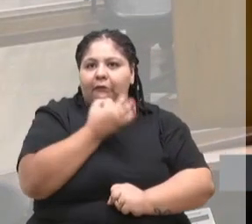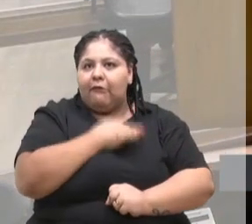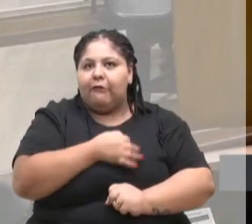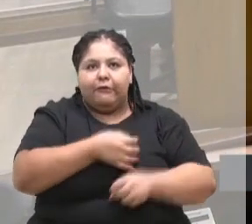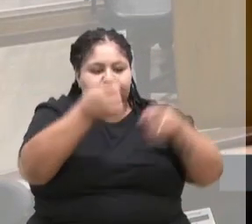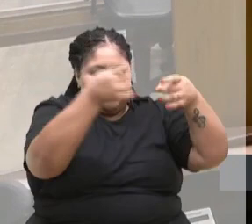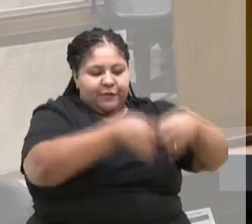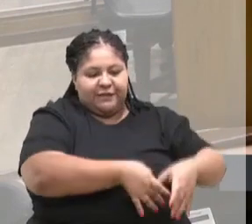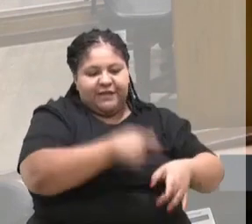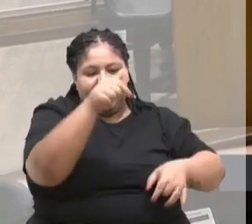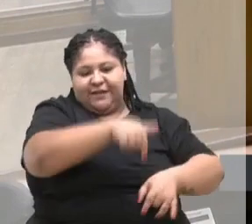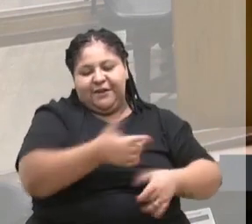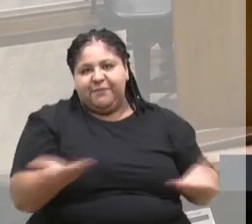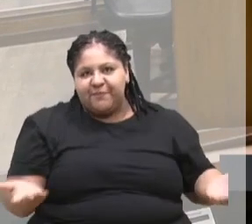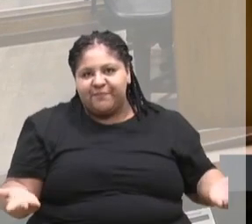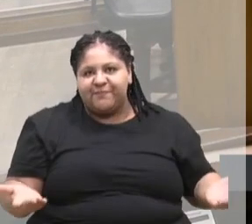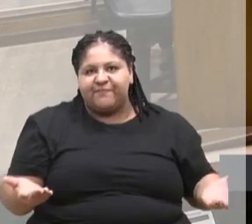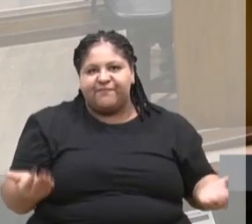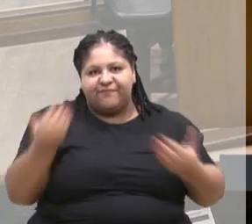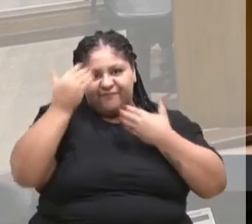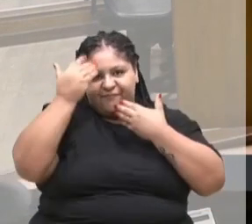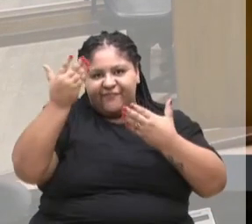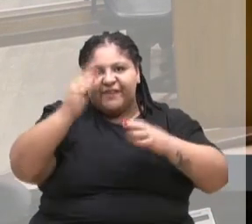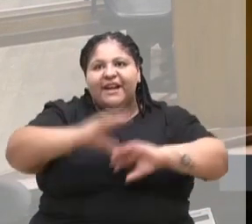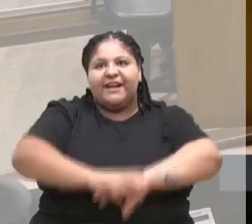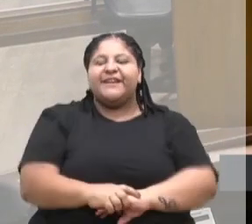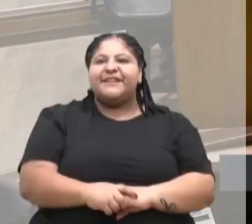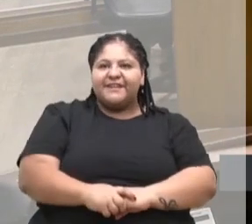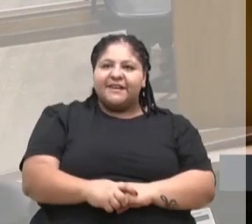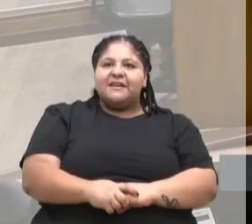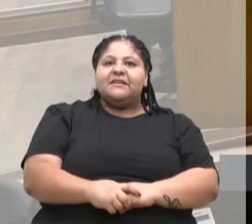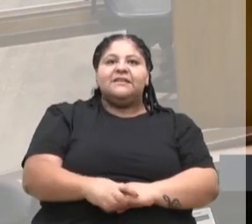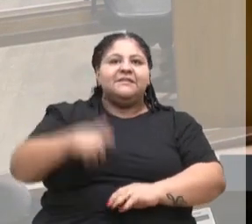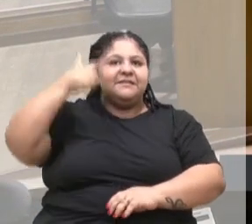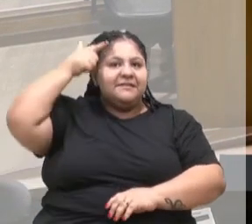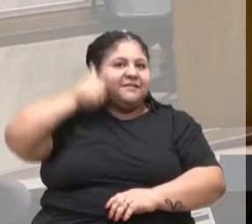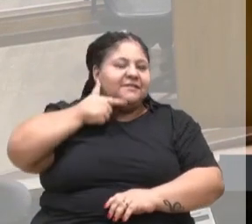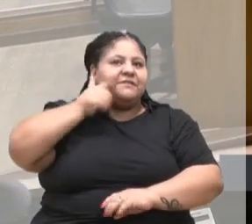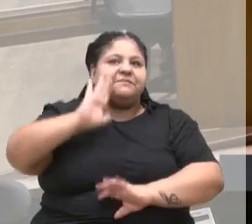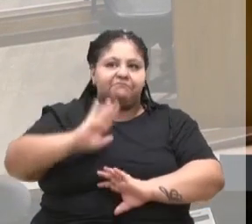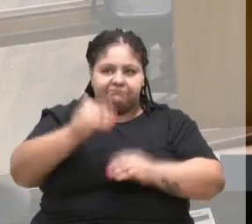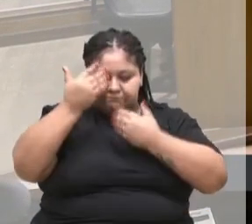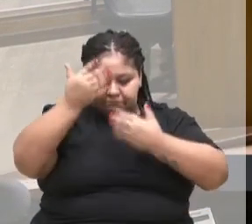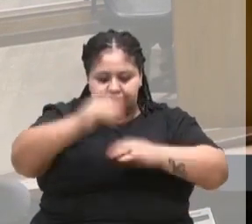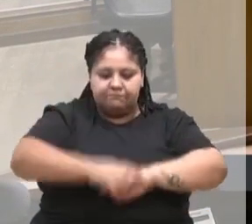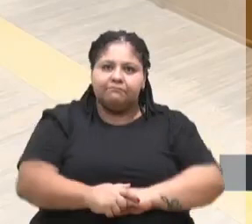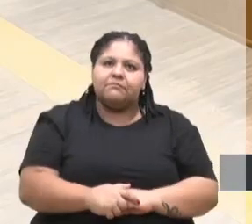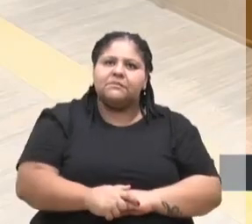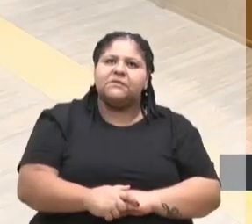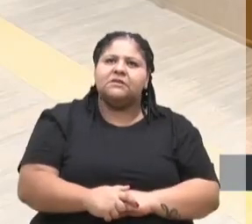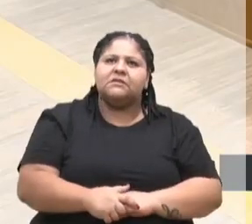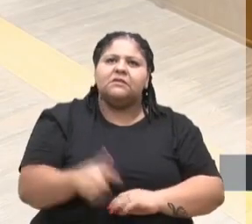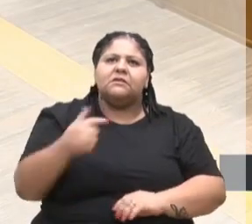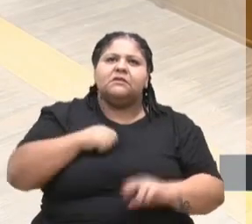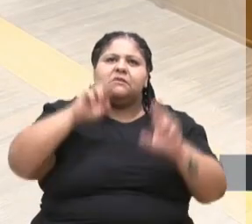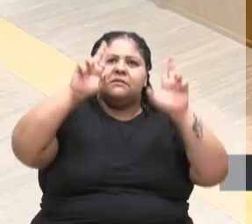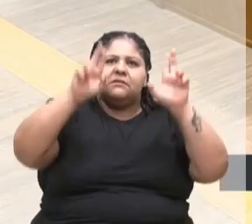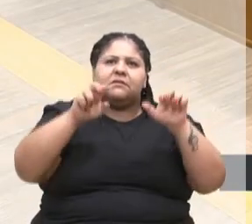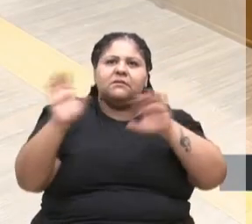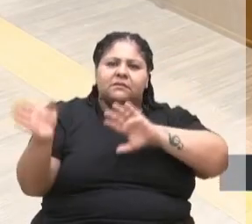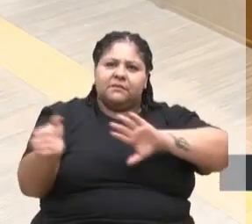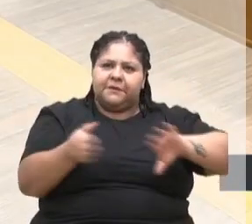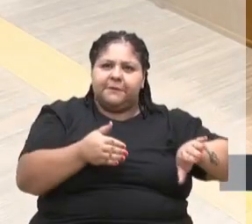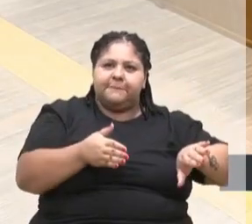desperdiçado. Parabéns pela sua colocação. Obrigado, colega Lucas Caranhato. E o próximo assunto que eu vou